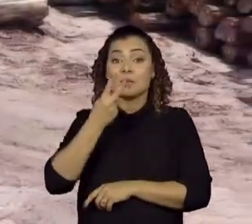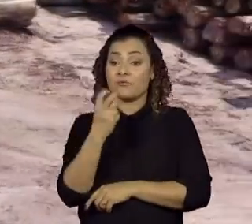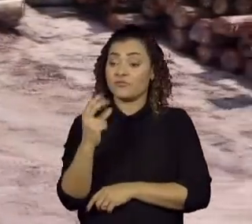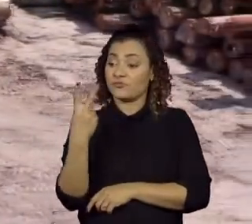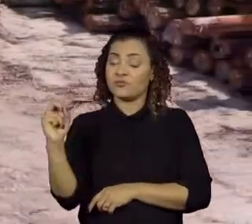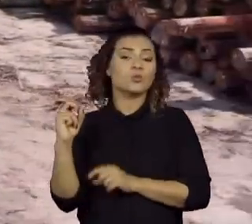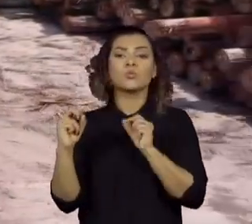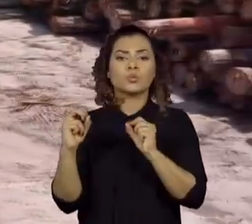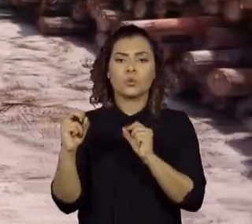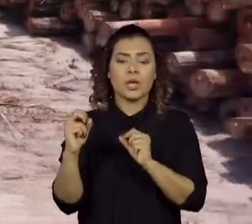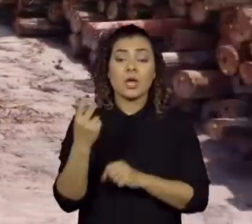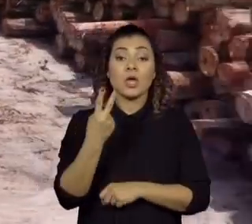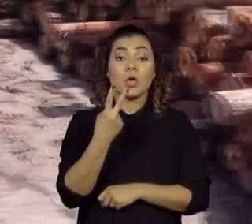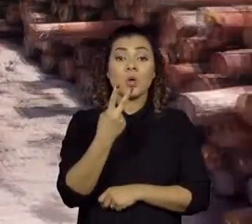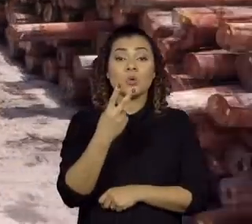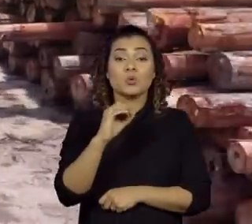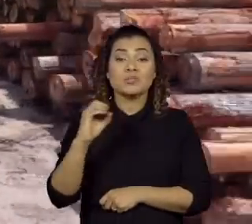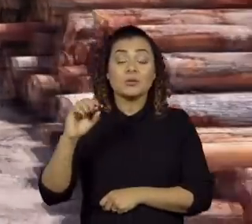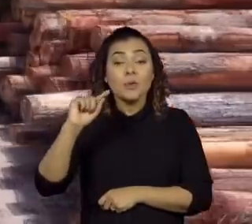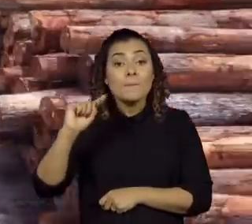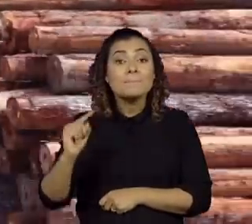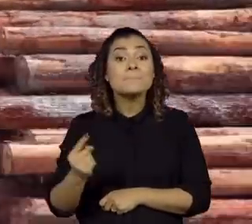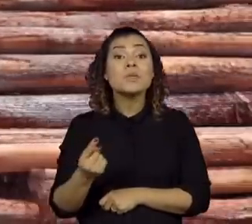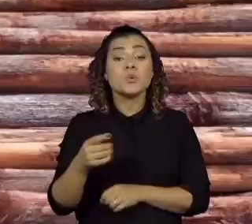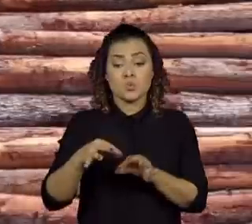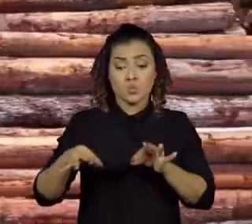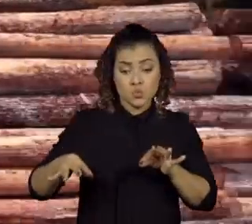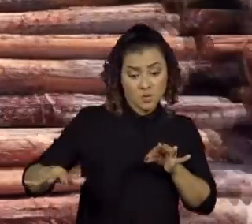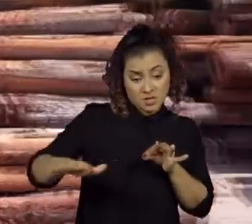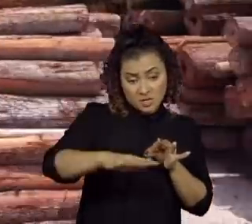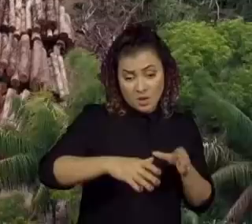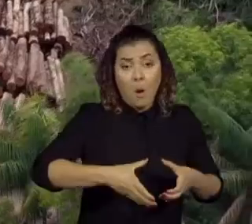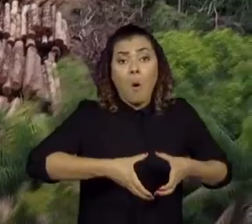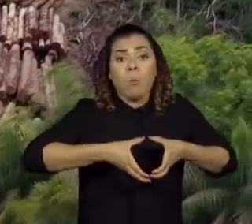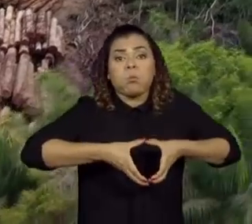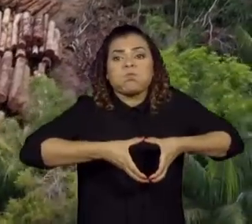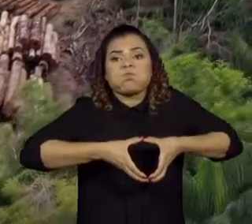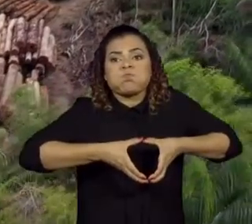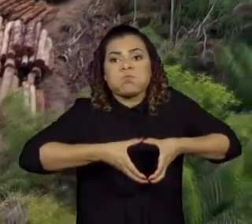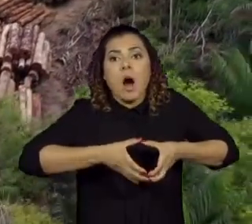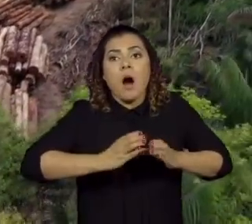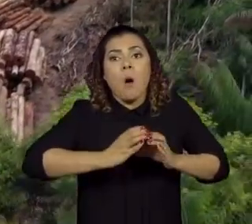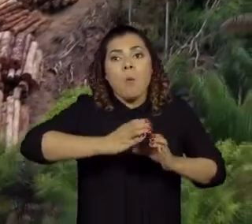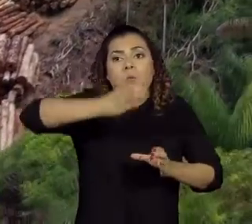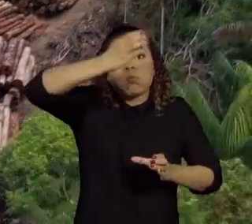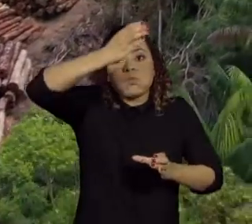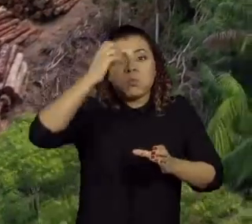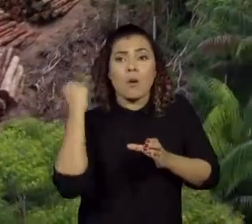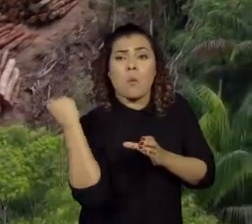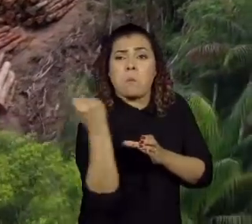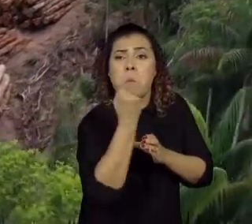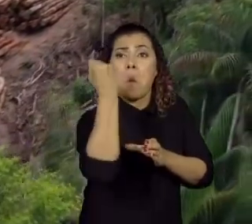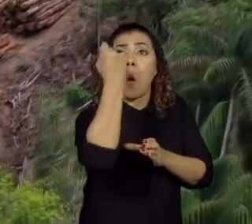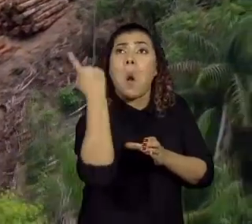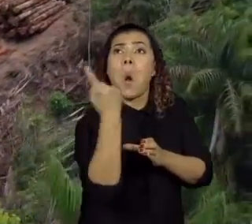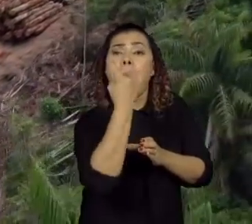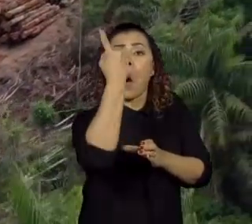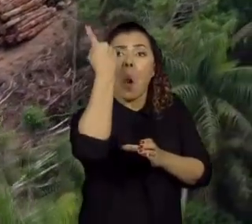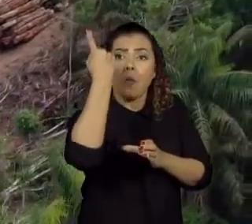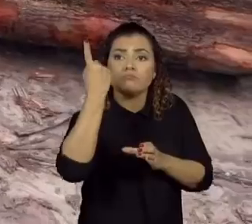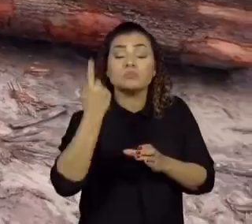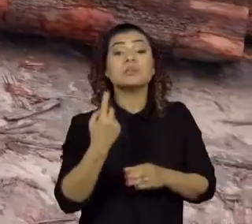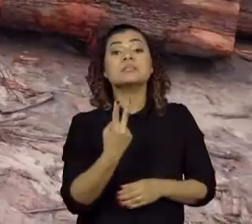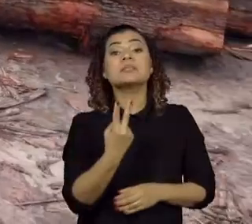2020, mais de 200 mil metros cúbicos de toras de madeira, avaliadas em 130 milhões de